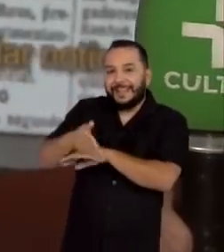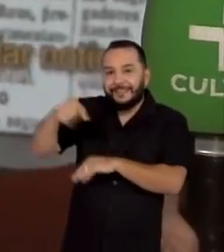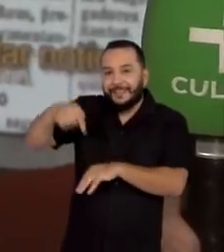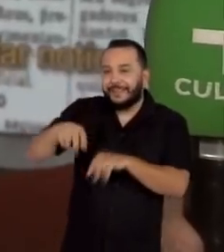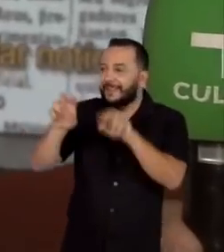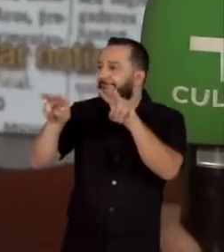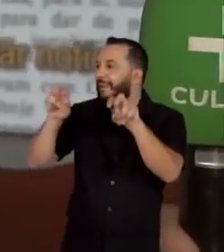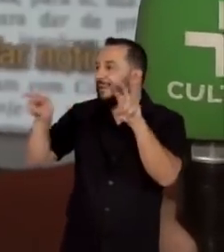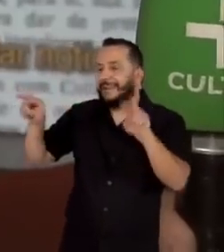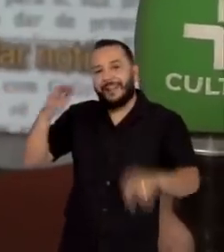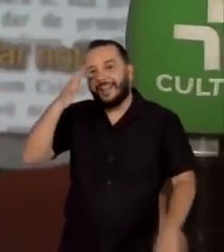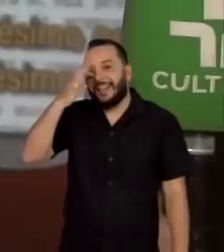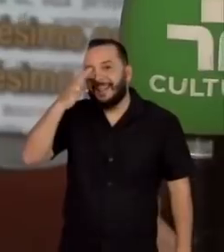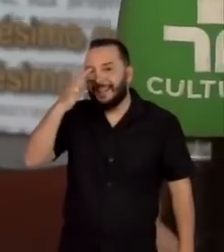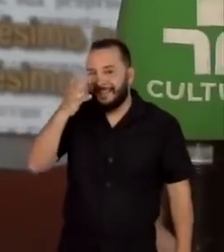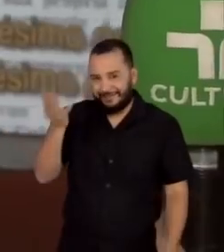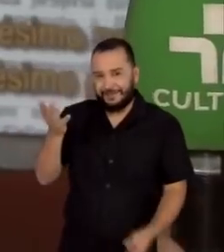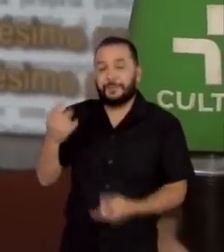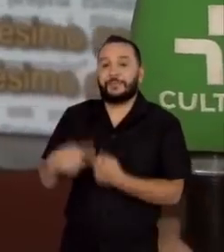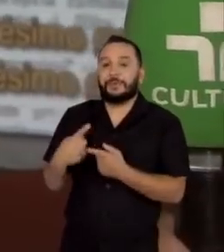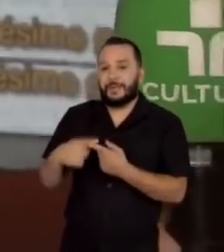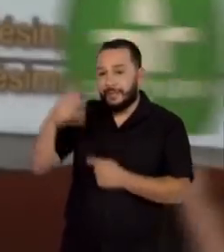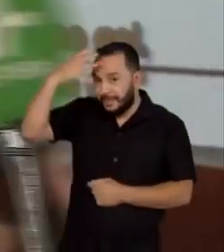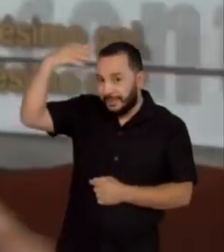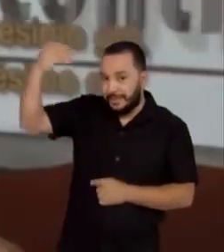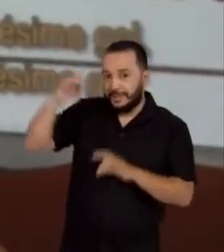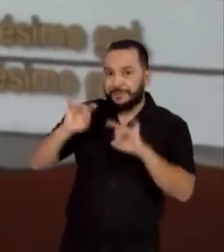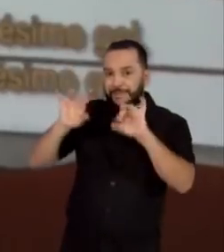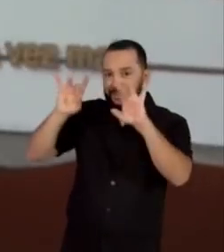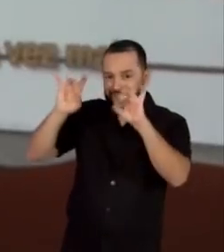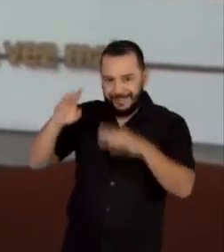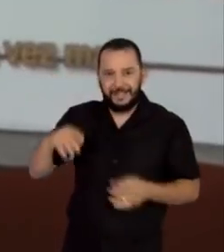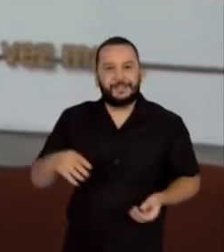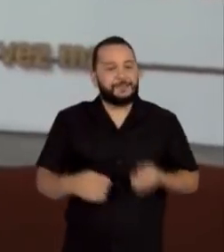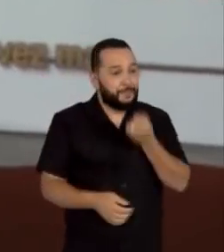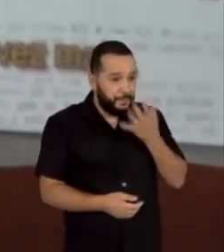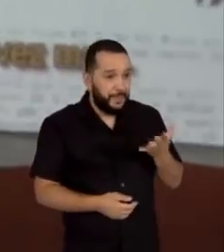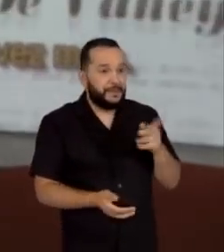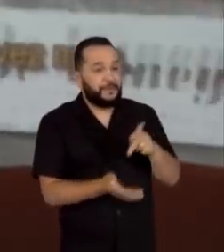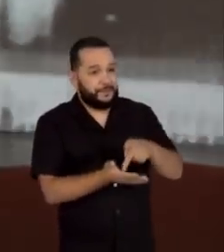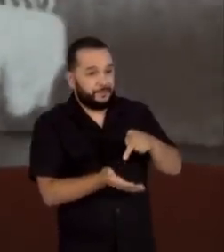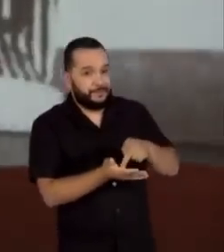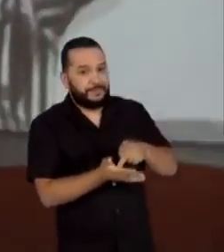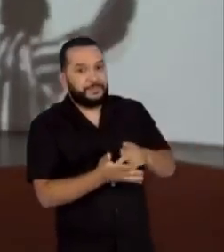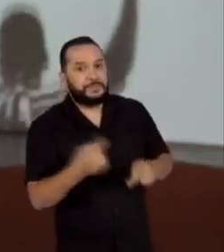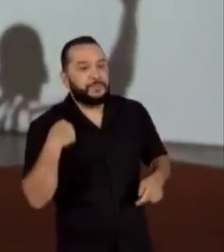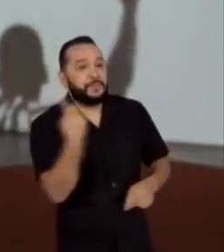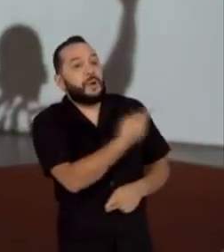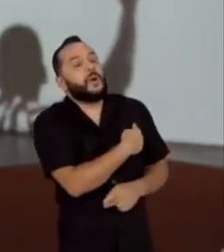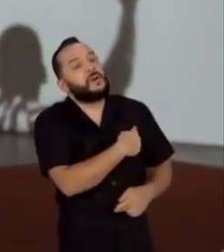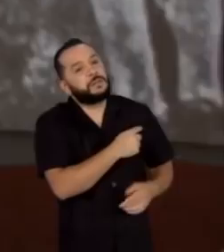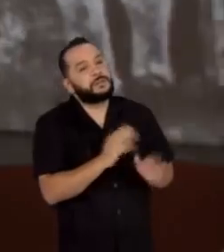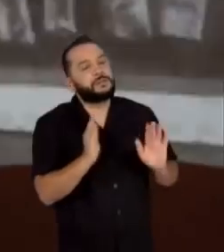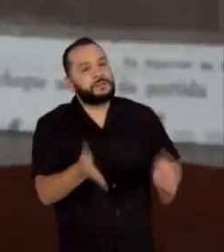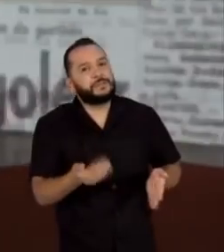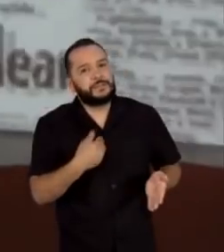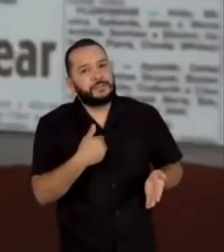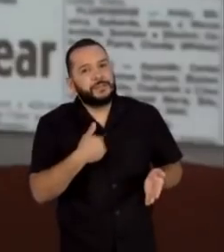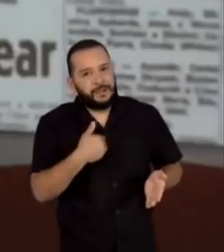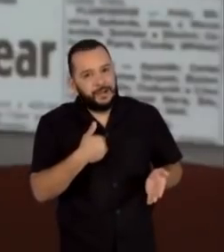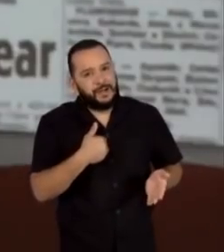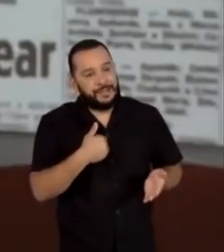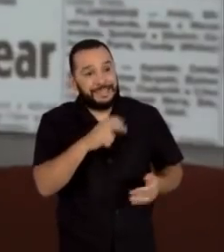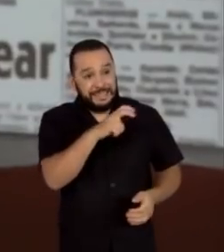ficam encantadas, né? Porque de fato foi um jogador especial, tudo bem? Tudo bem, é isso mesmo. A gente quis marcar essa